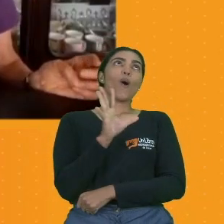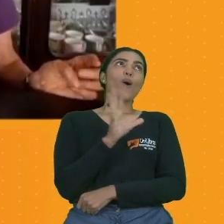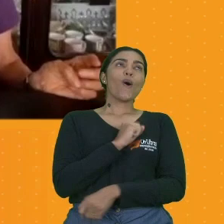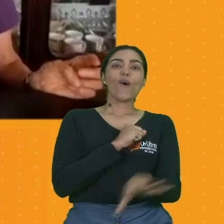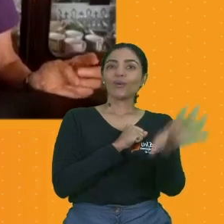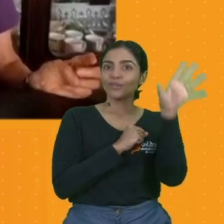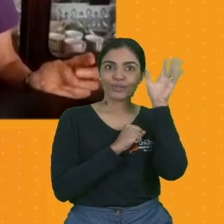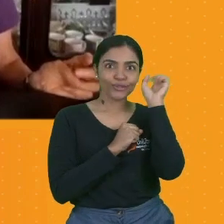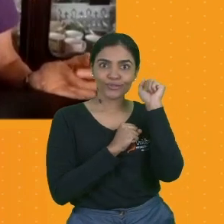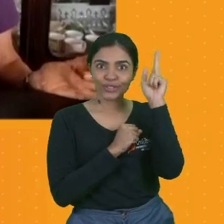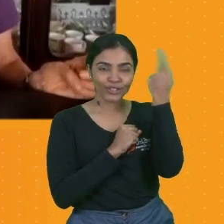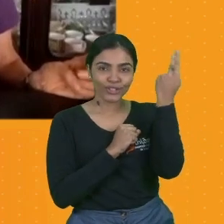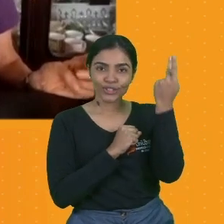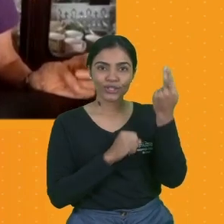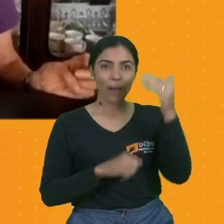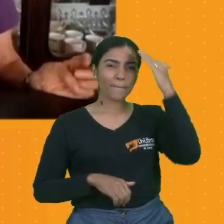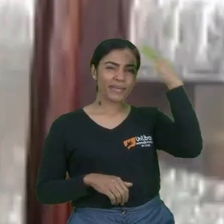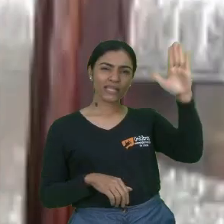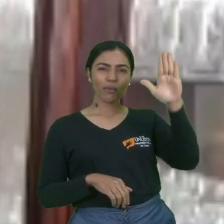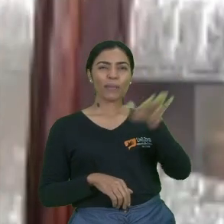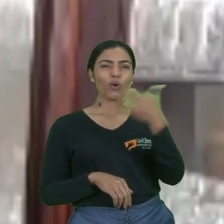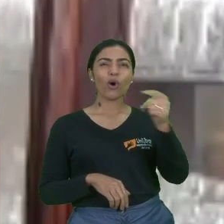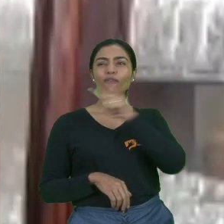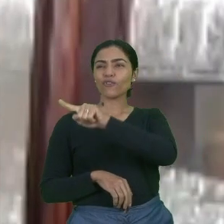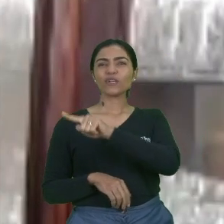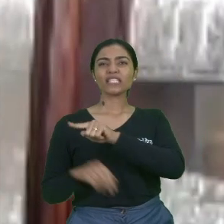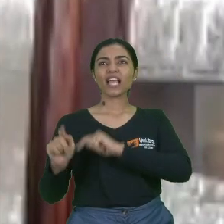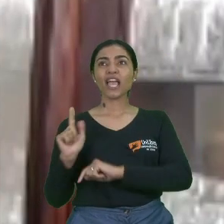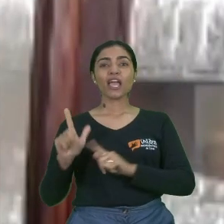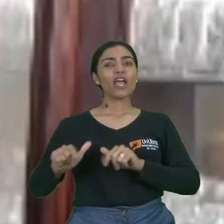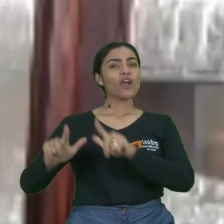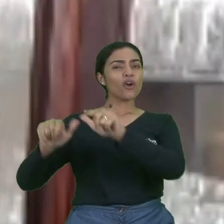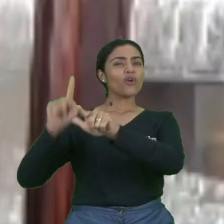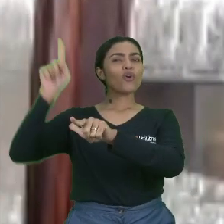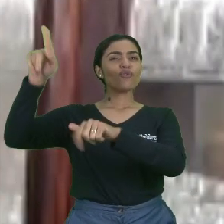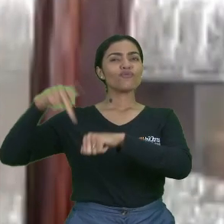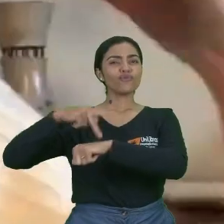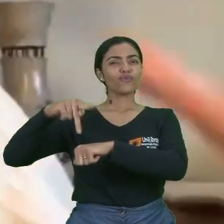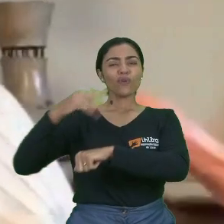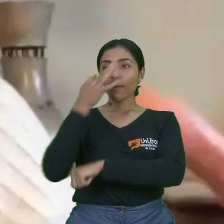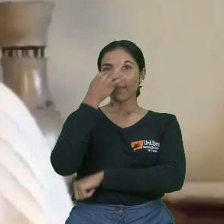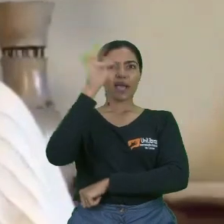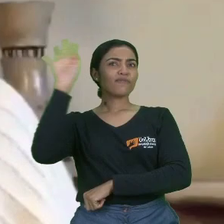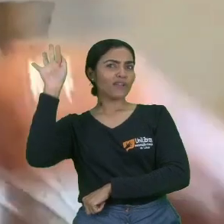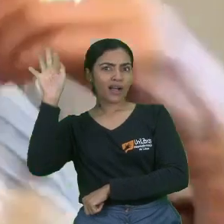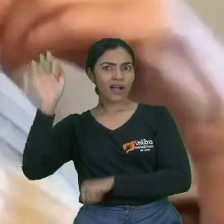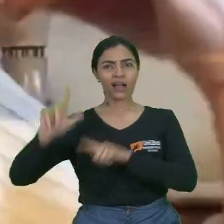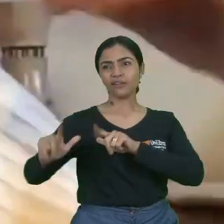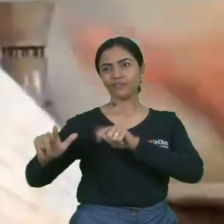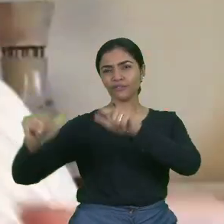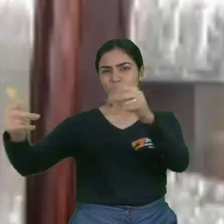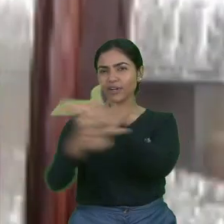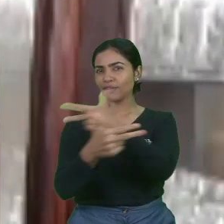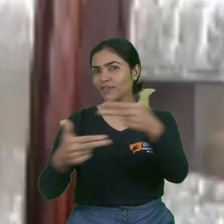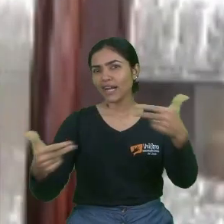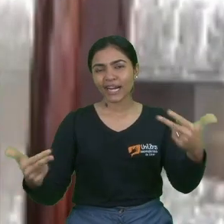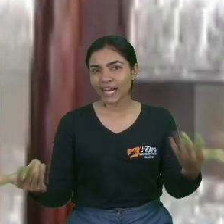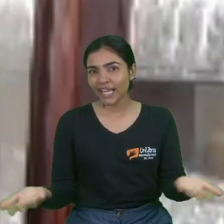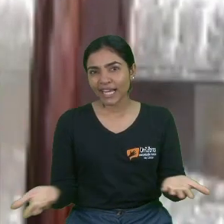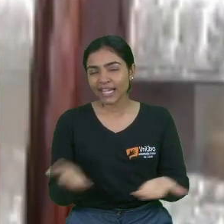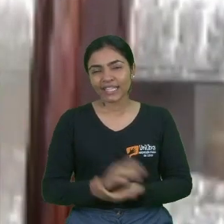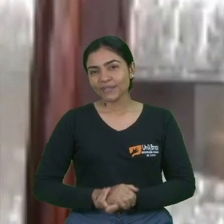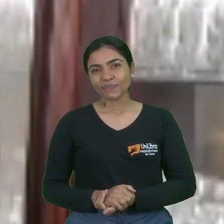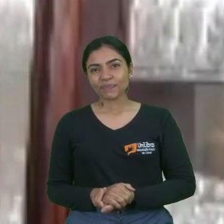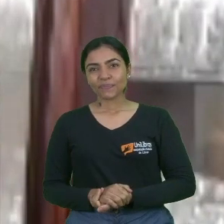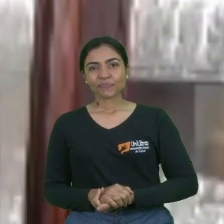histórias Principalmente quando você tava na França suas vidas para ti a sua suas vidas é baixa